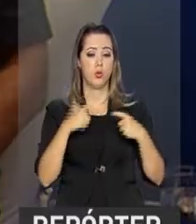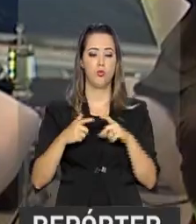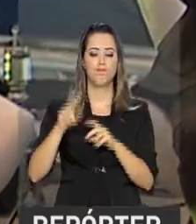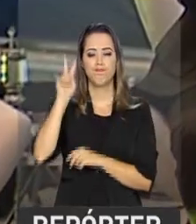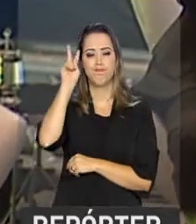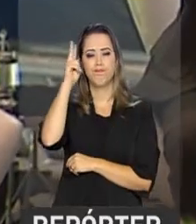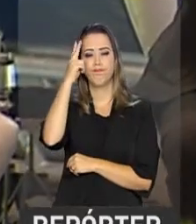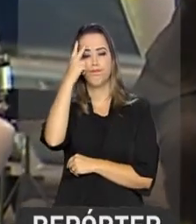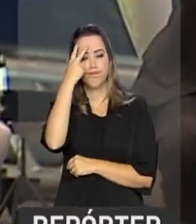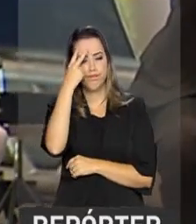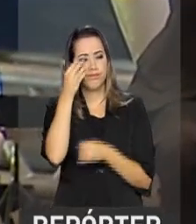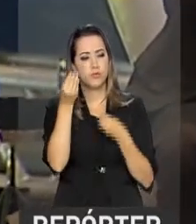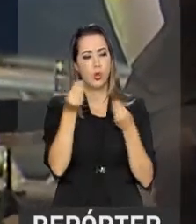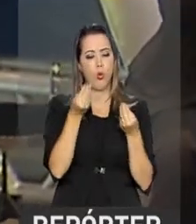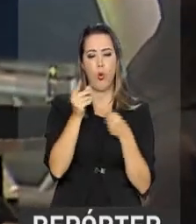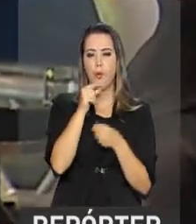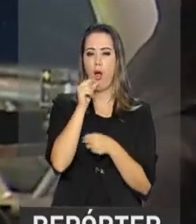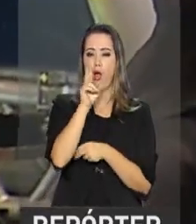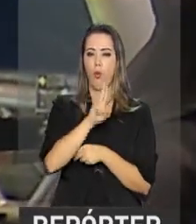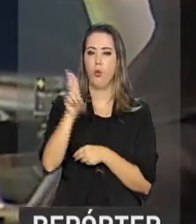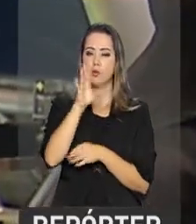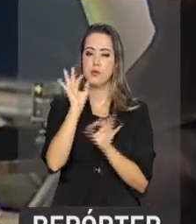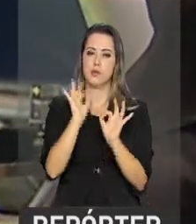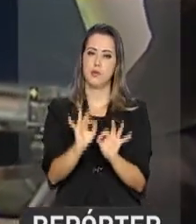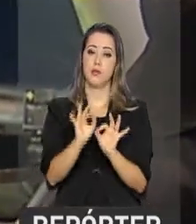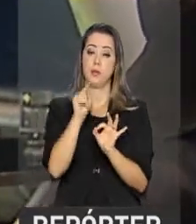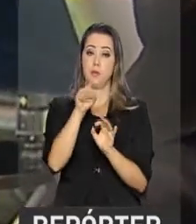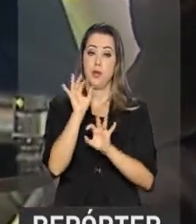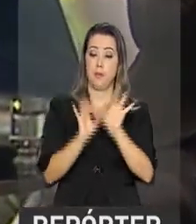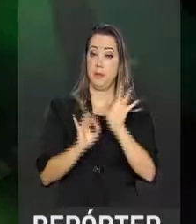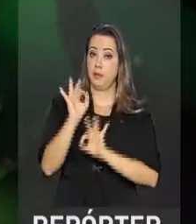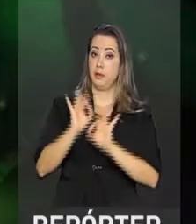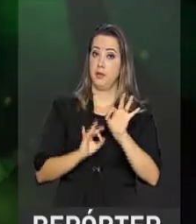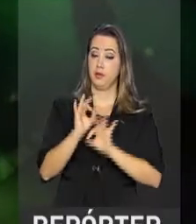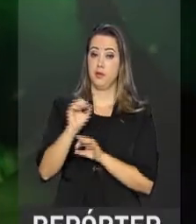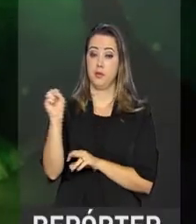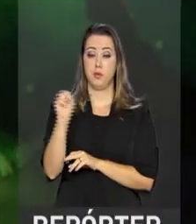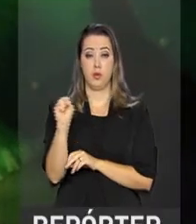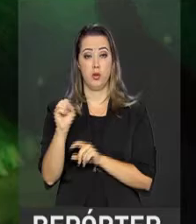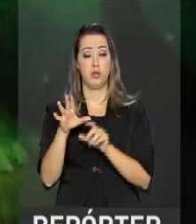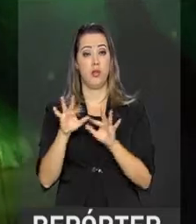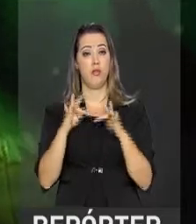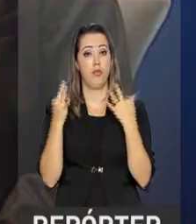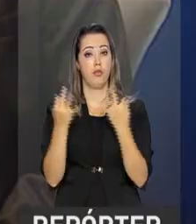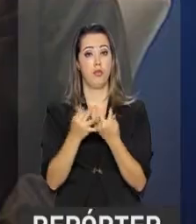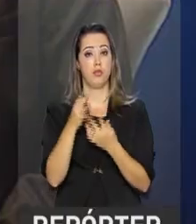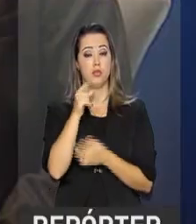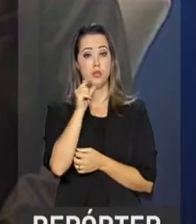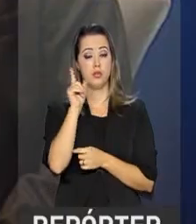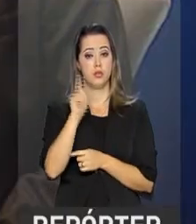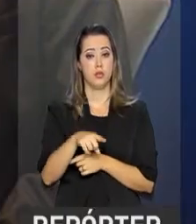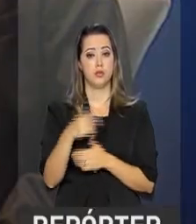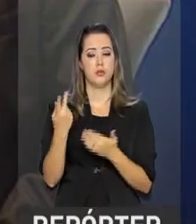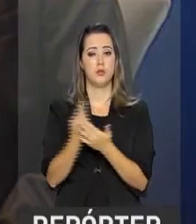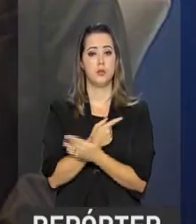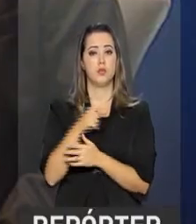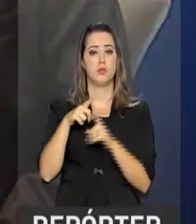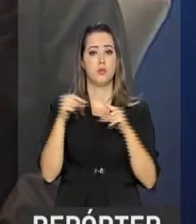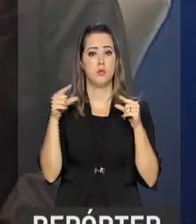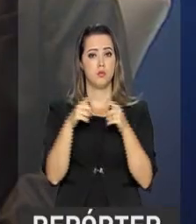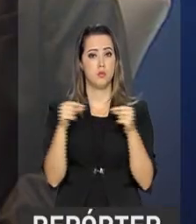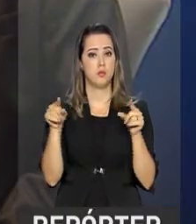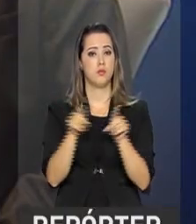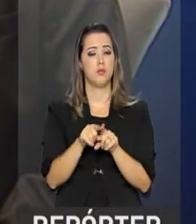reflexões sobre a água lagos pela paz é um dos eventos preparatórios para o 8º fórum mundial da água que será realizada em brasília